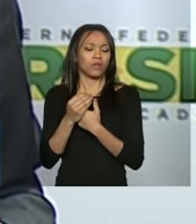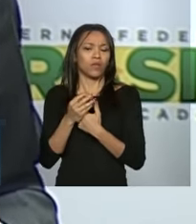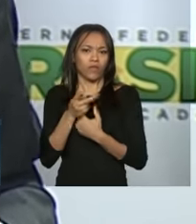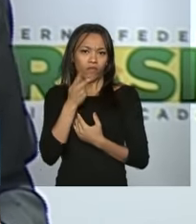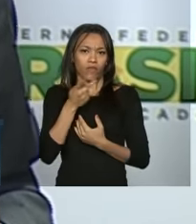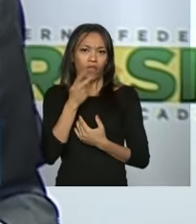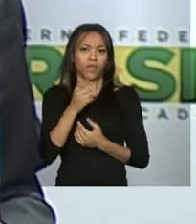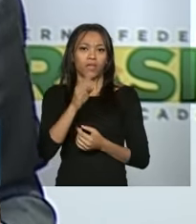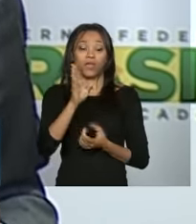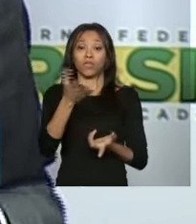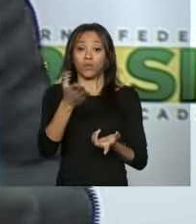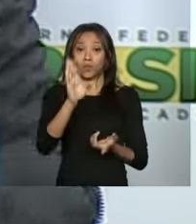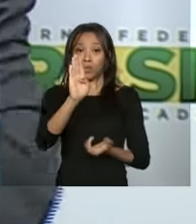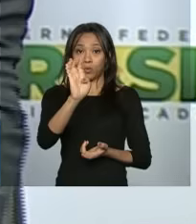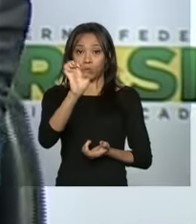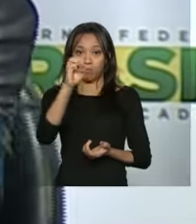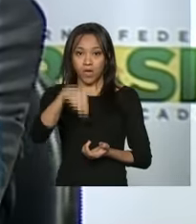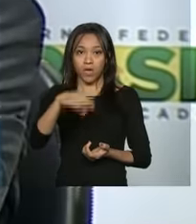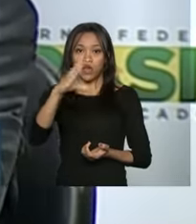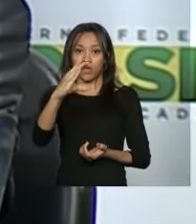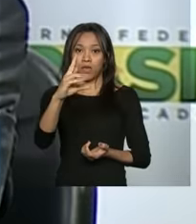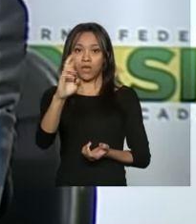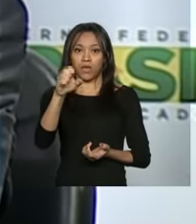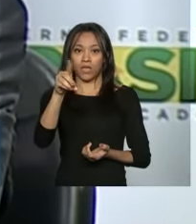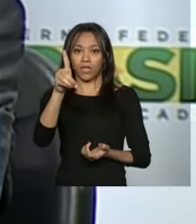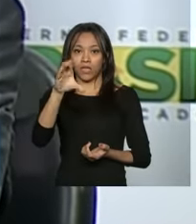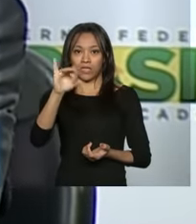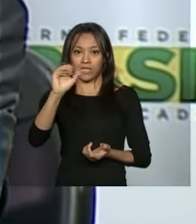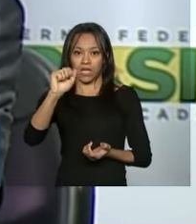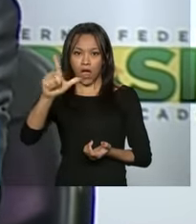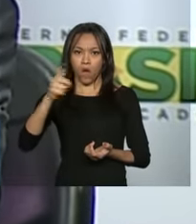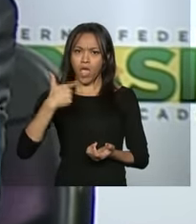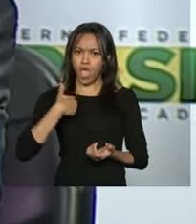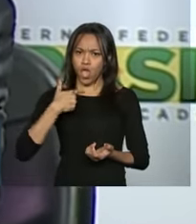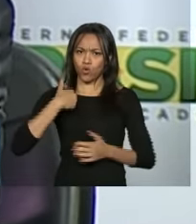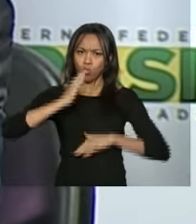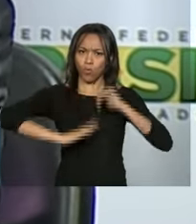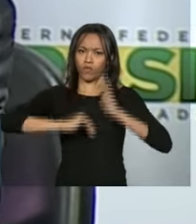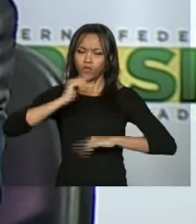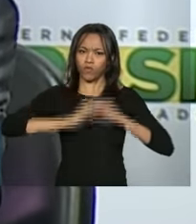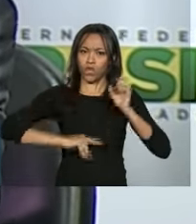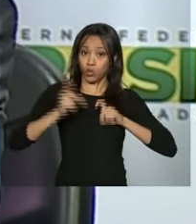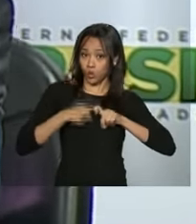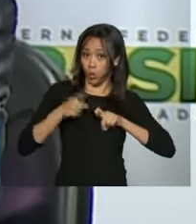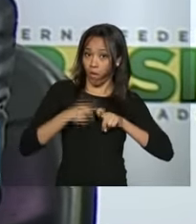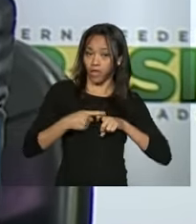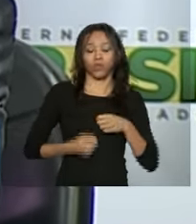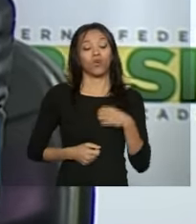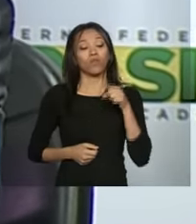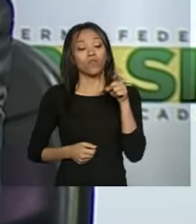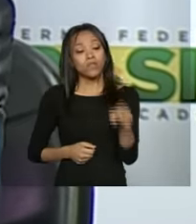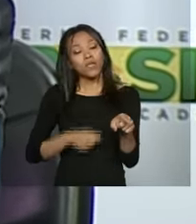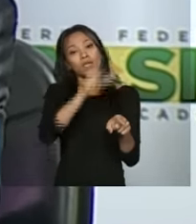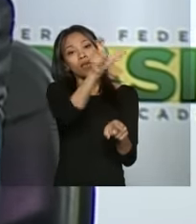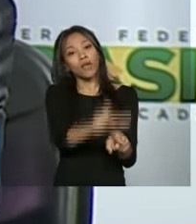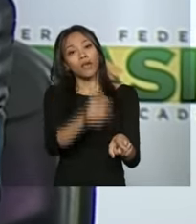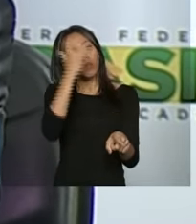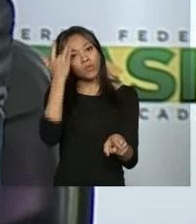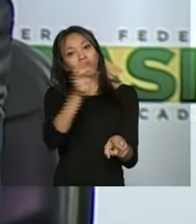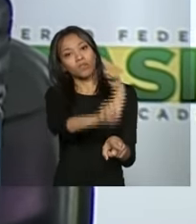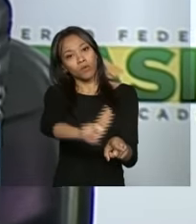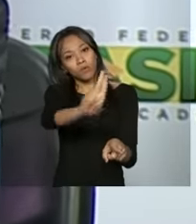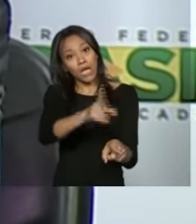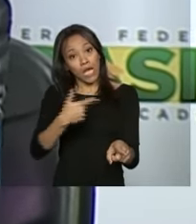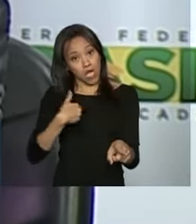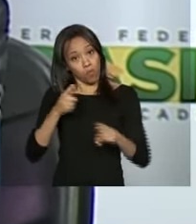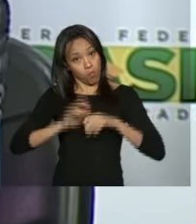referindo é exatamente nessa margem eu sou o especialista você é o paciente portanto Tenha paciência e use o que eu tô